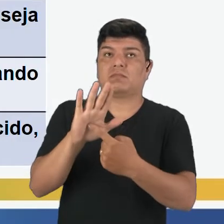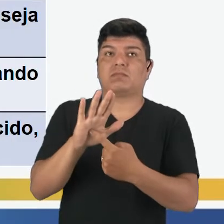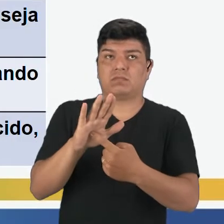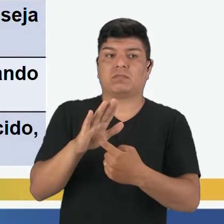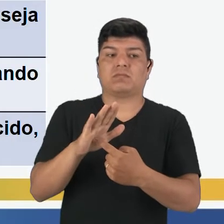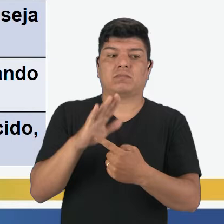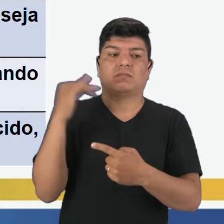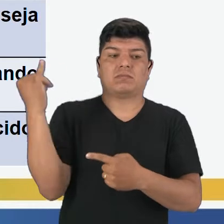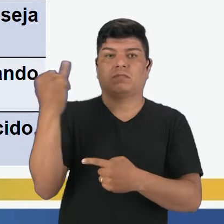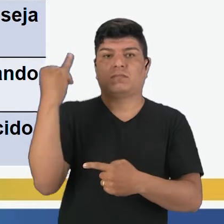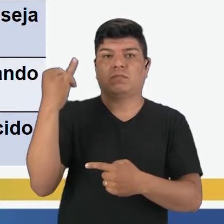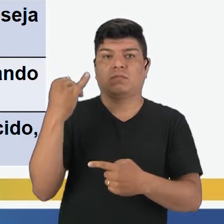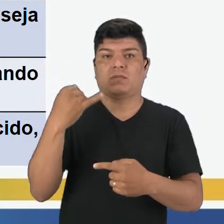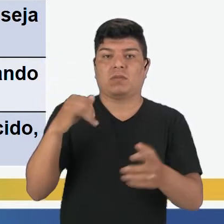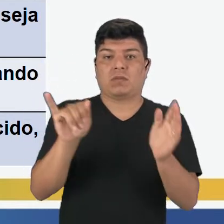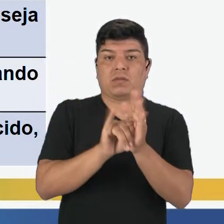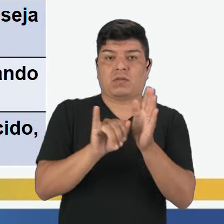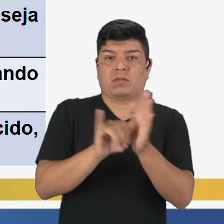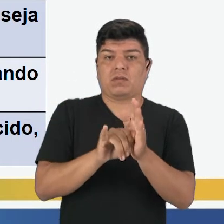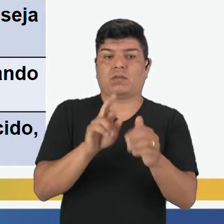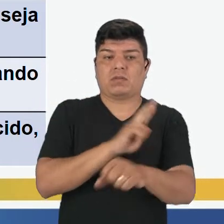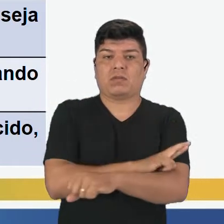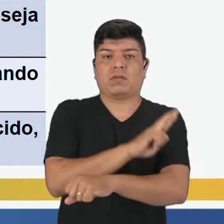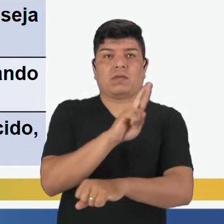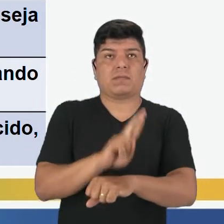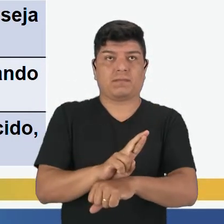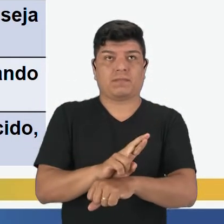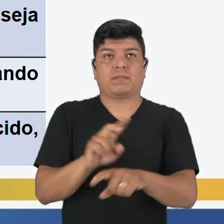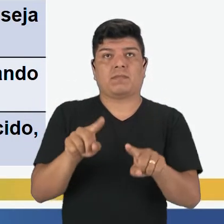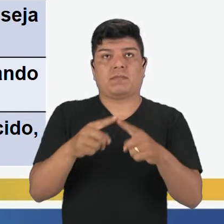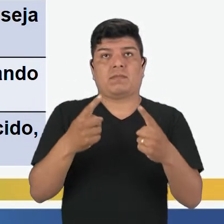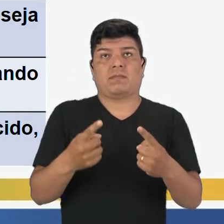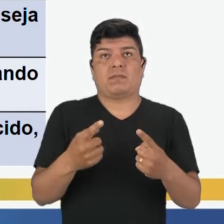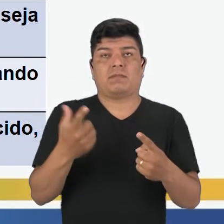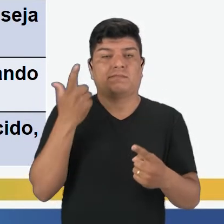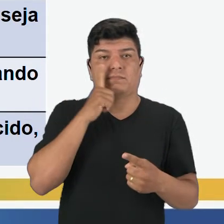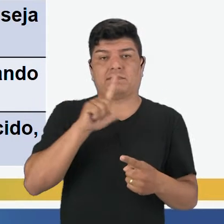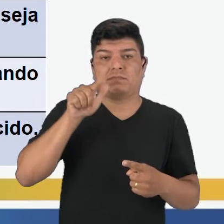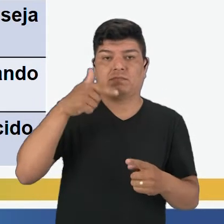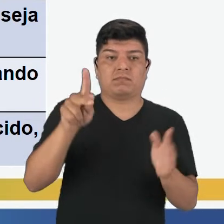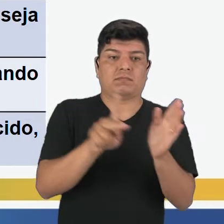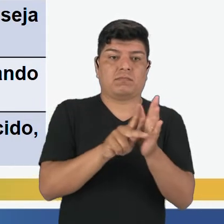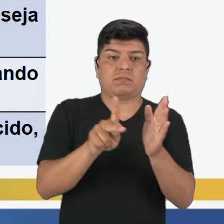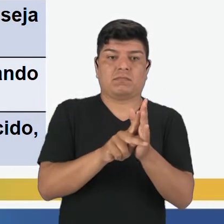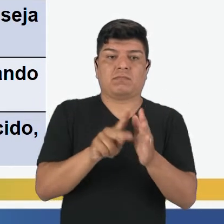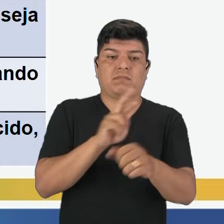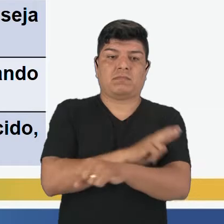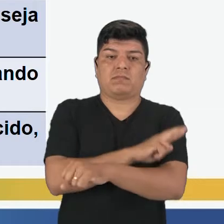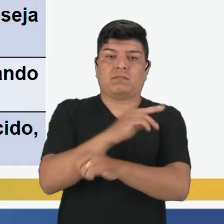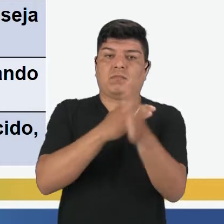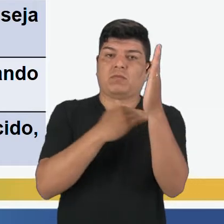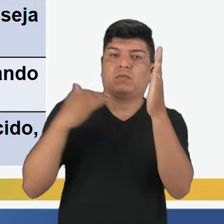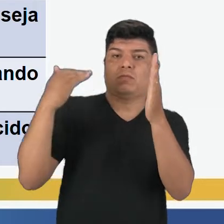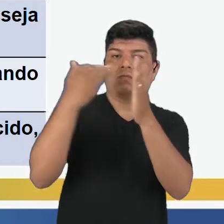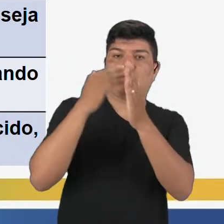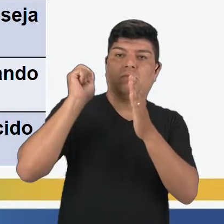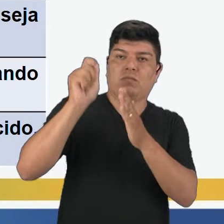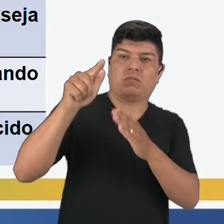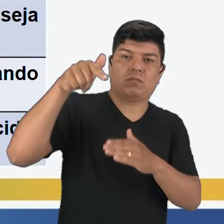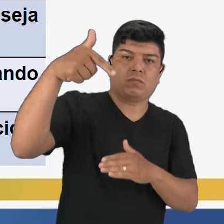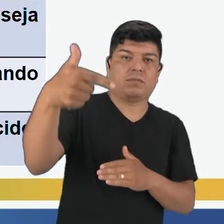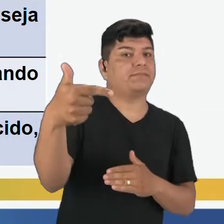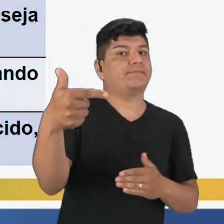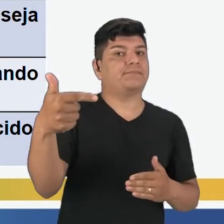Ele preserva a sua identidade religiosa, mas não considera a própria religião superior às outras.